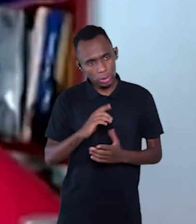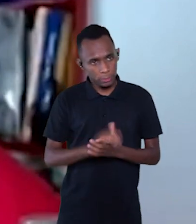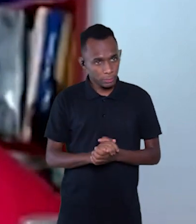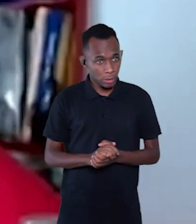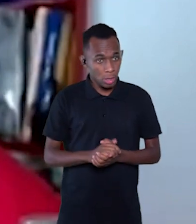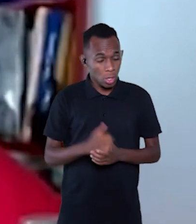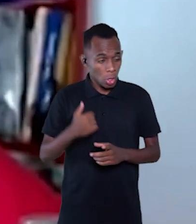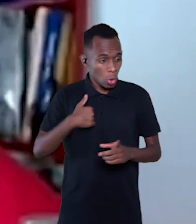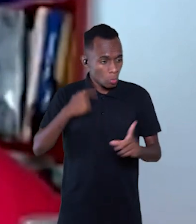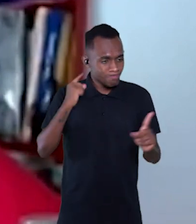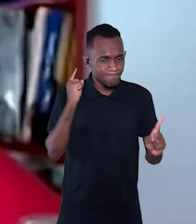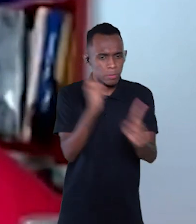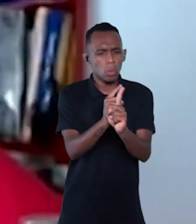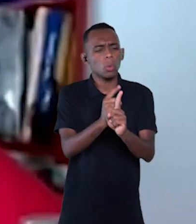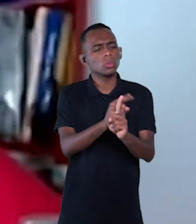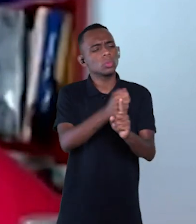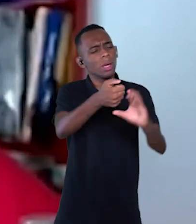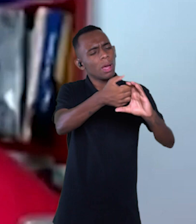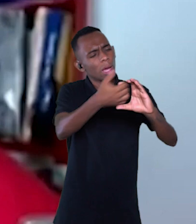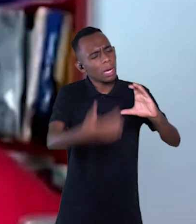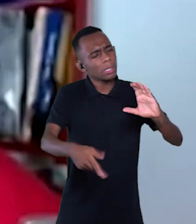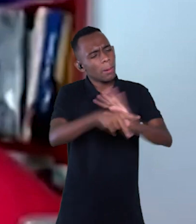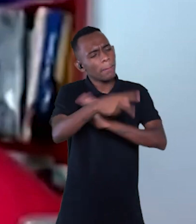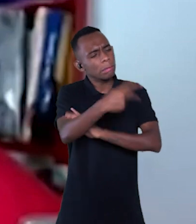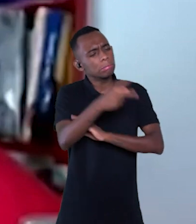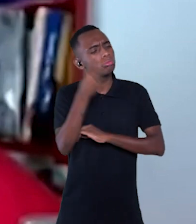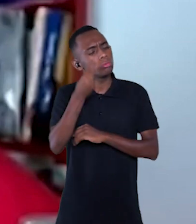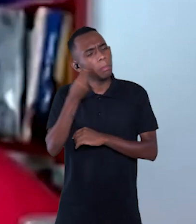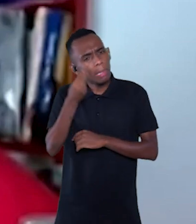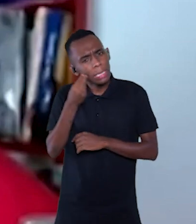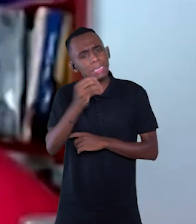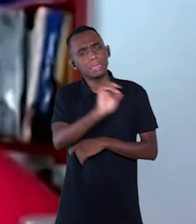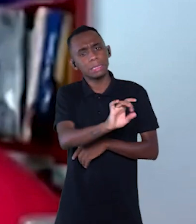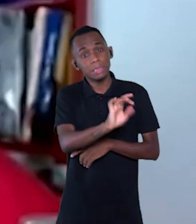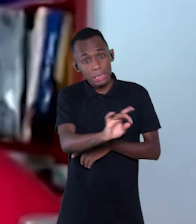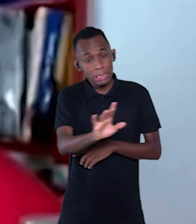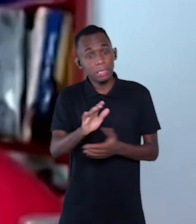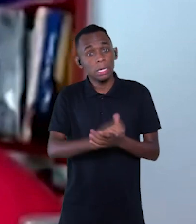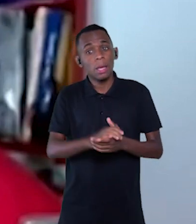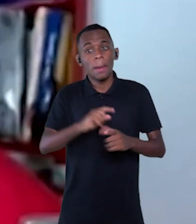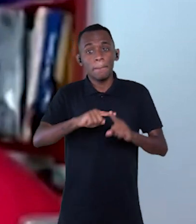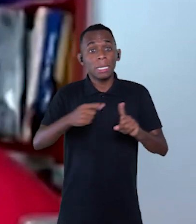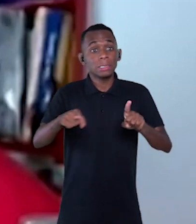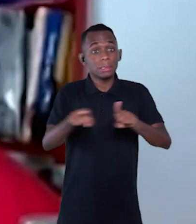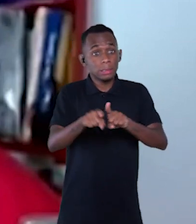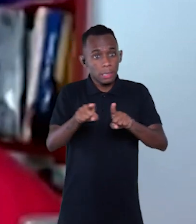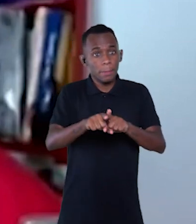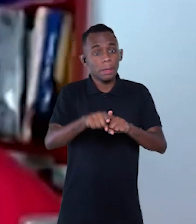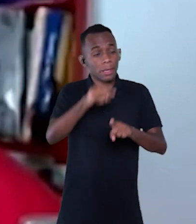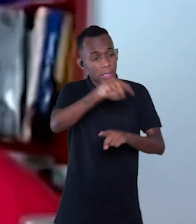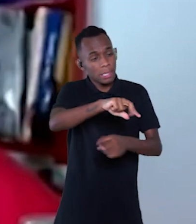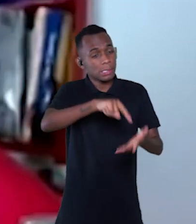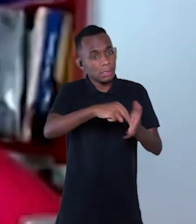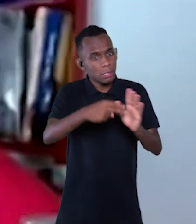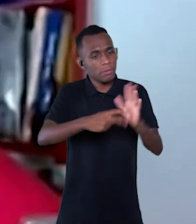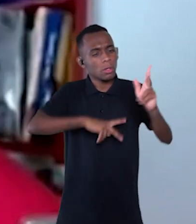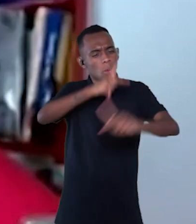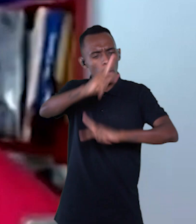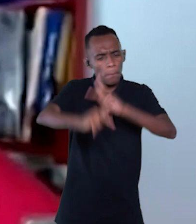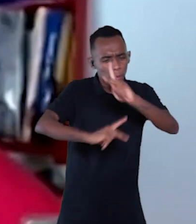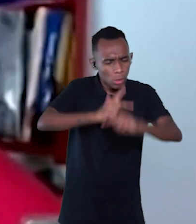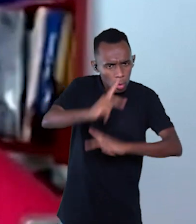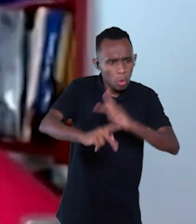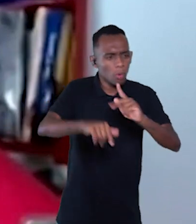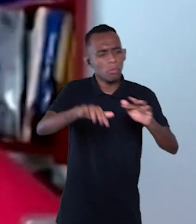encontro a singularidade daquele sujeito, da sua vivência, da sua trajetória de vida, mas também compreendo ele como um todo, na sua